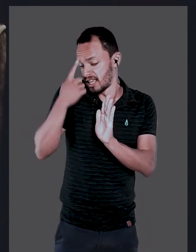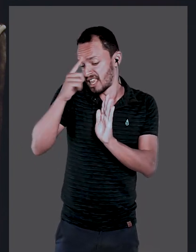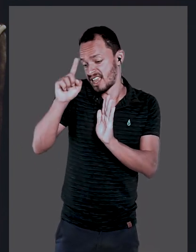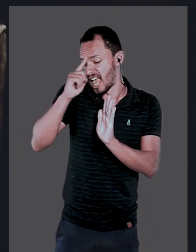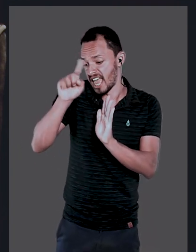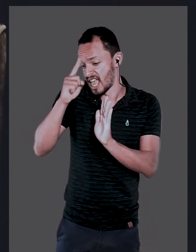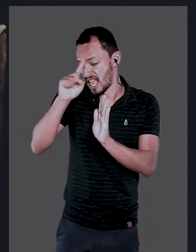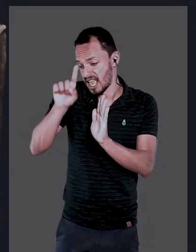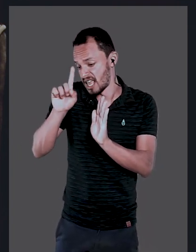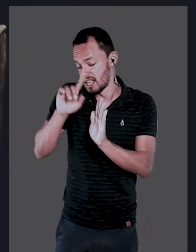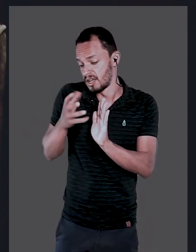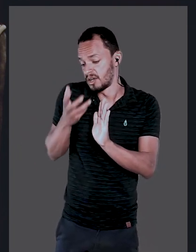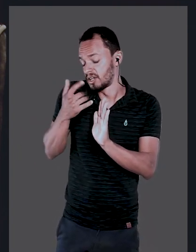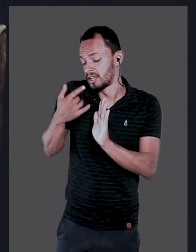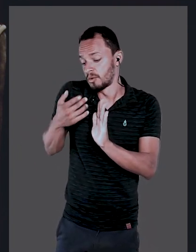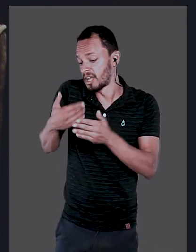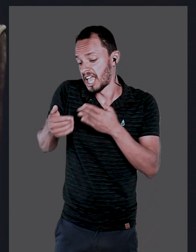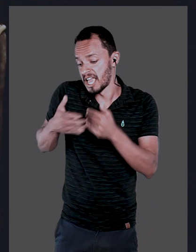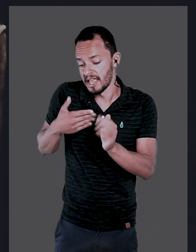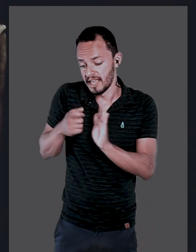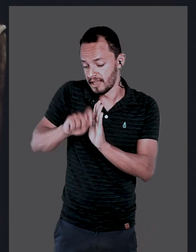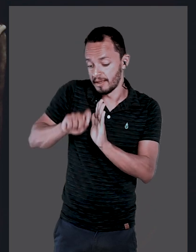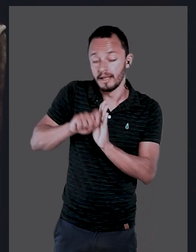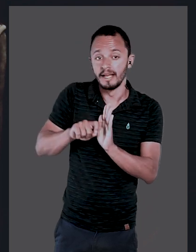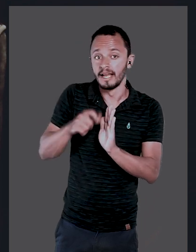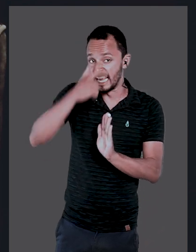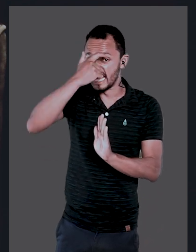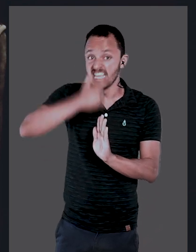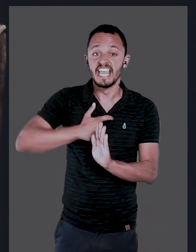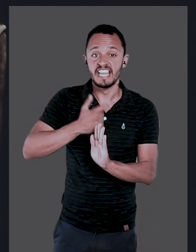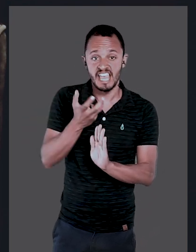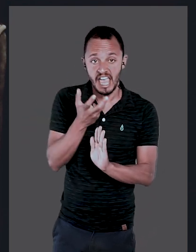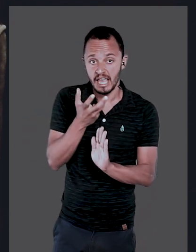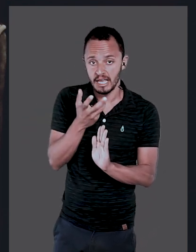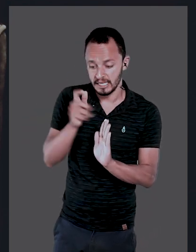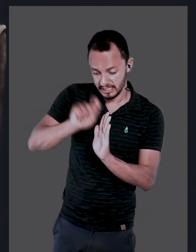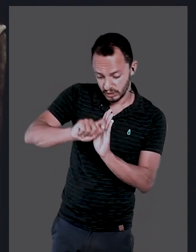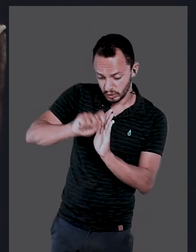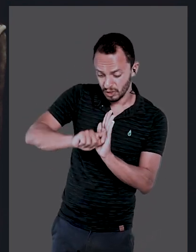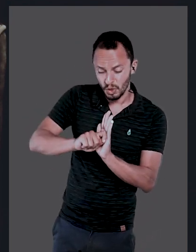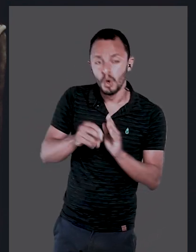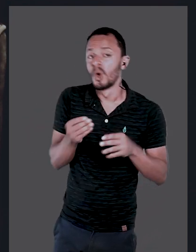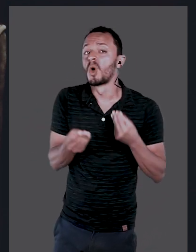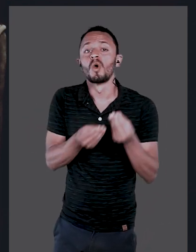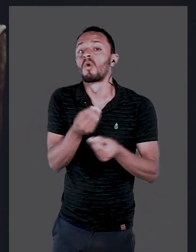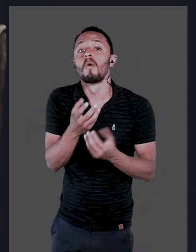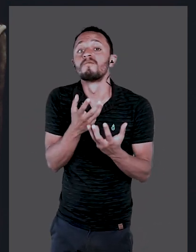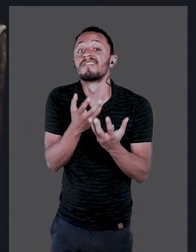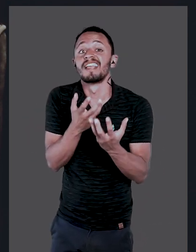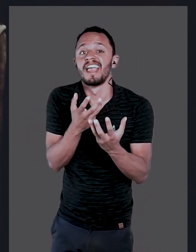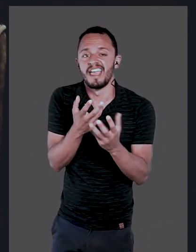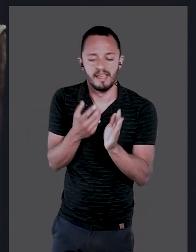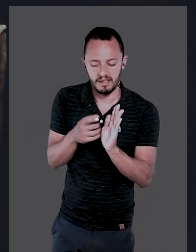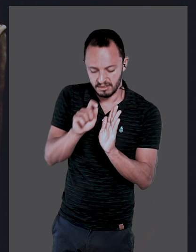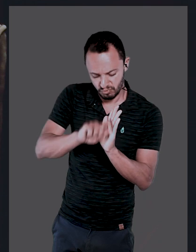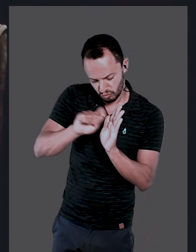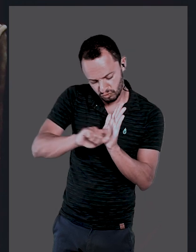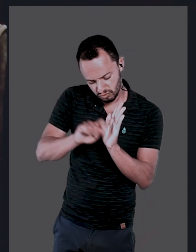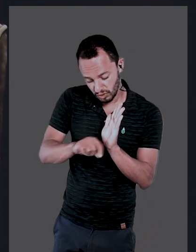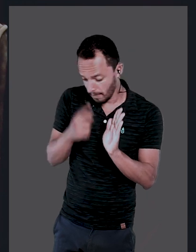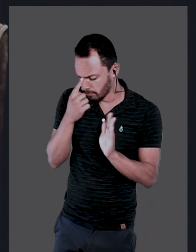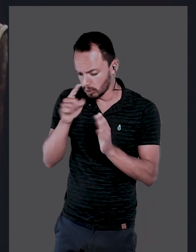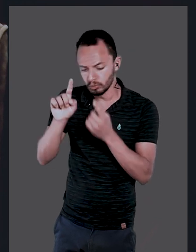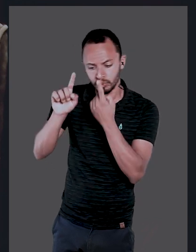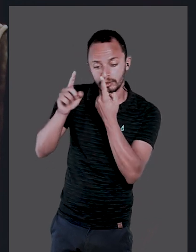poderia ter dito: na minha opinião, eu escrevo como eu quero, cada um escreve como quer. Não é? Para além de escrever quem quer, a pessoa escreve